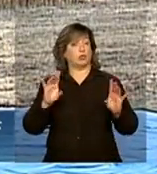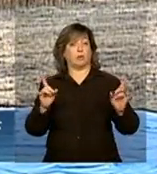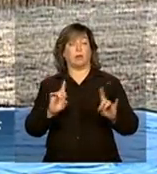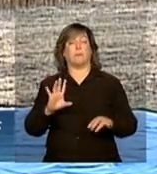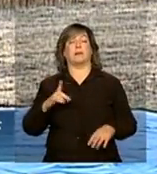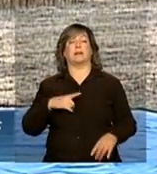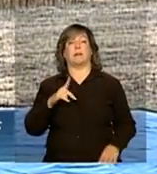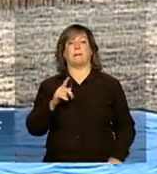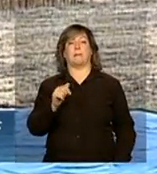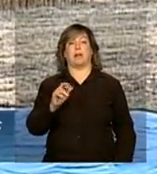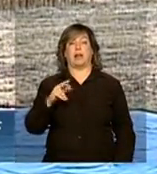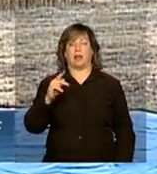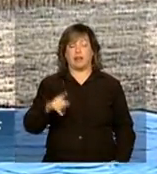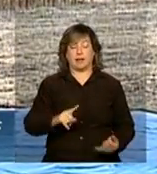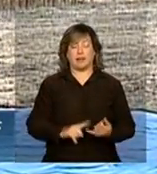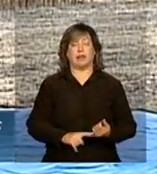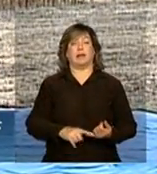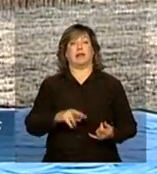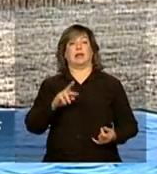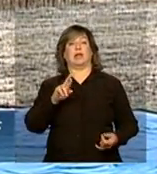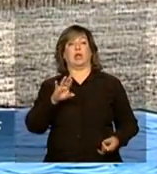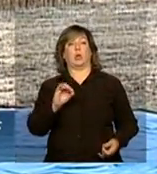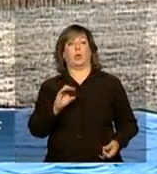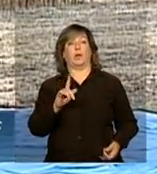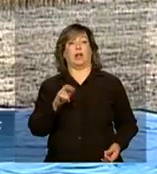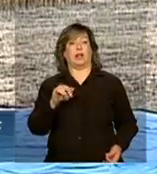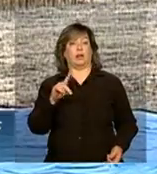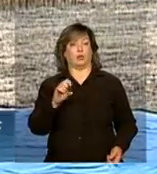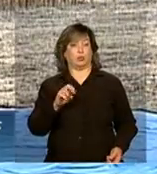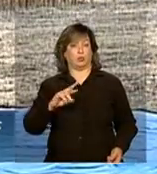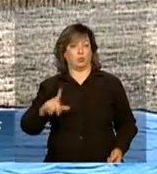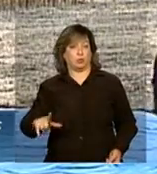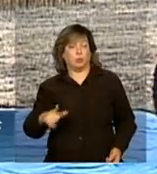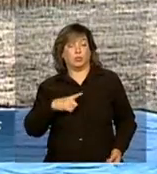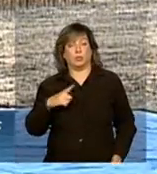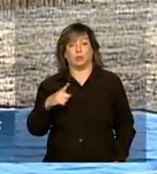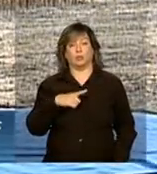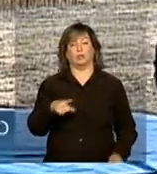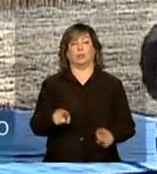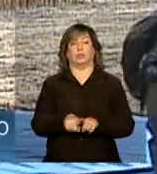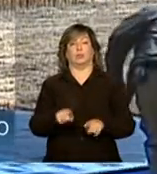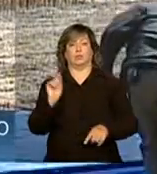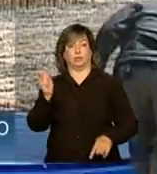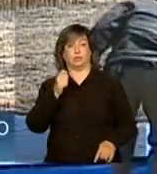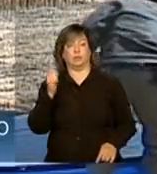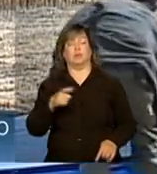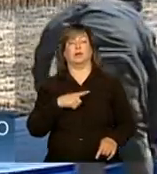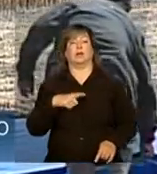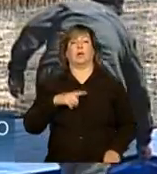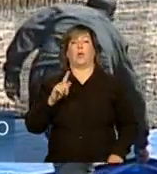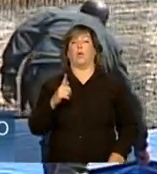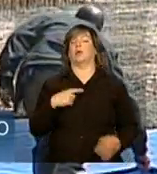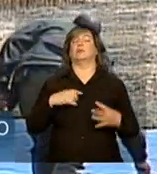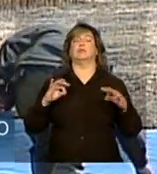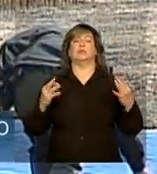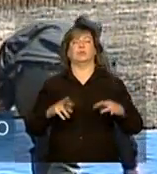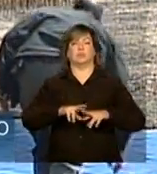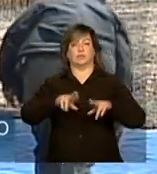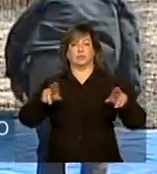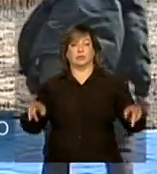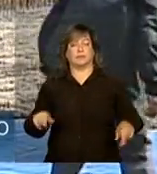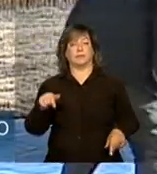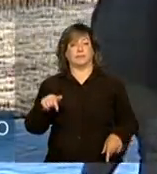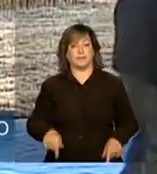como no Paraná no Rio Grande do Sul em Goiás deve garantir uma produção recorde ao Brasil então Lembrando que